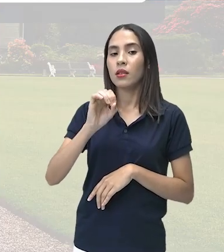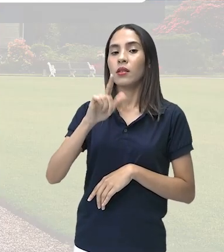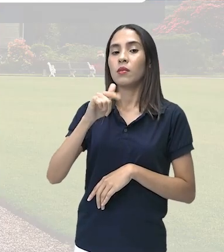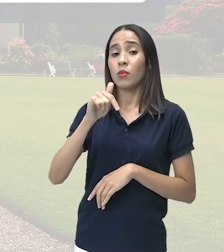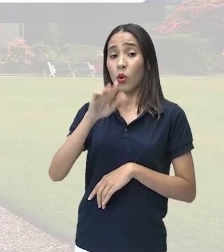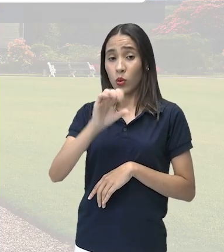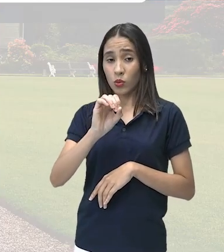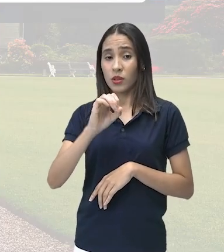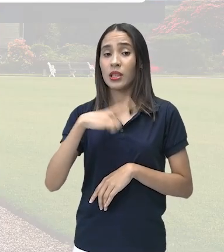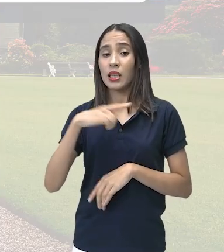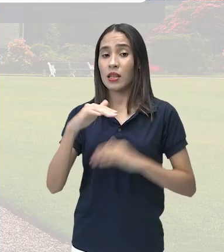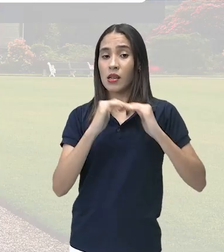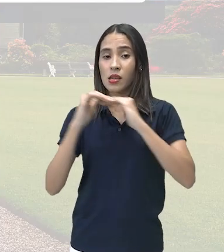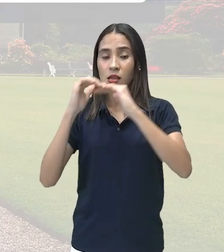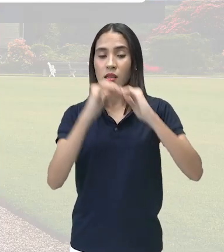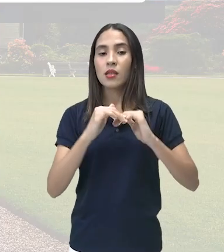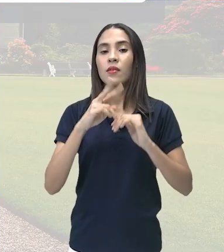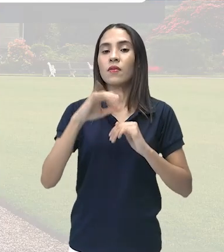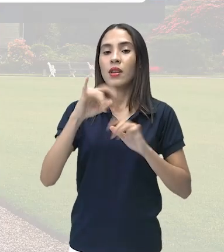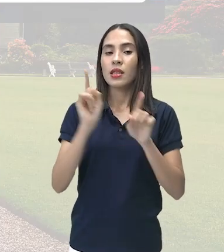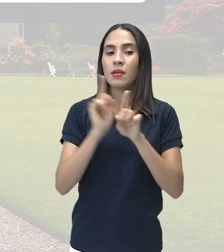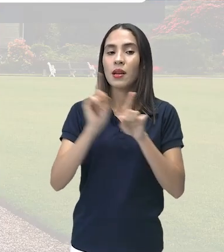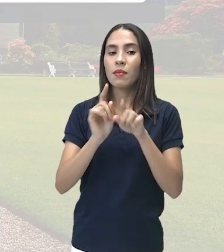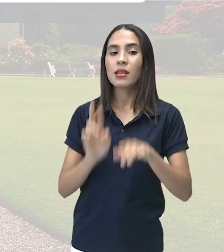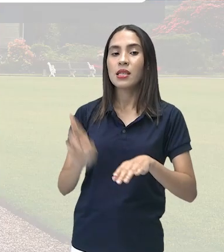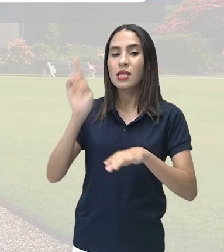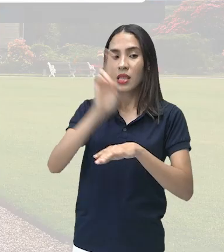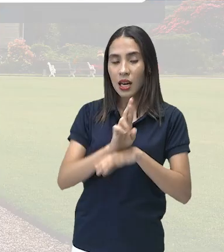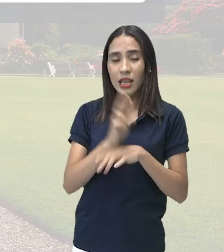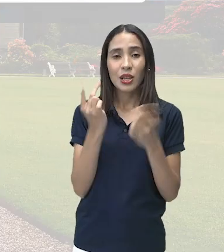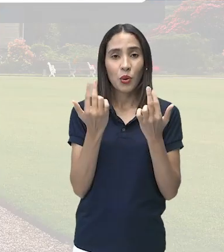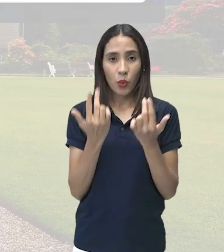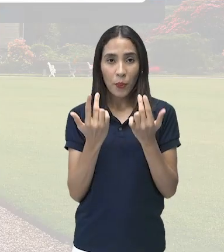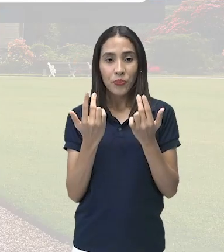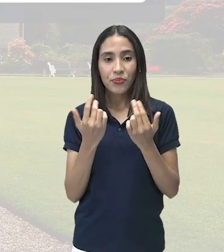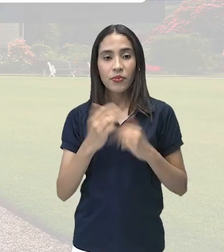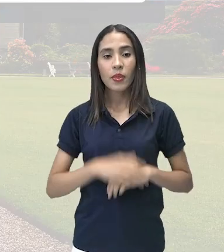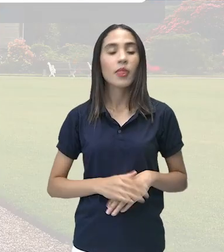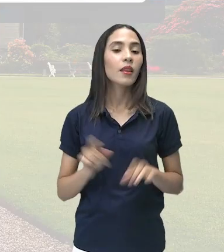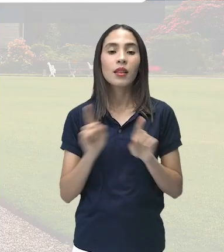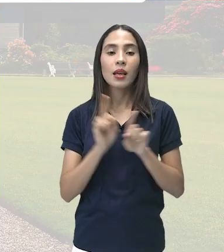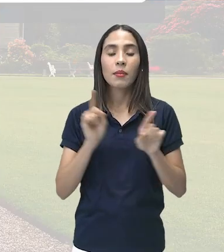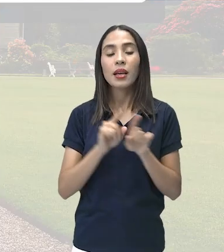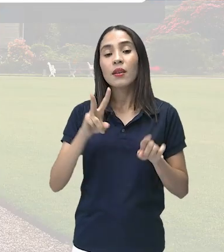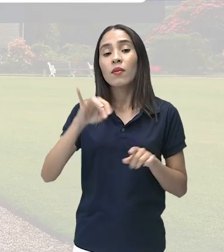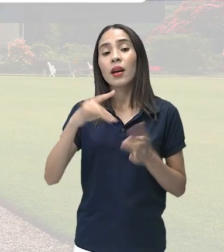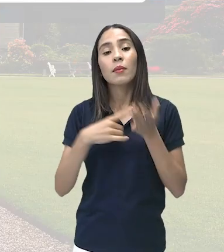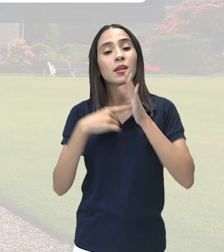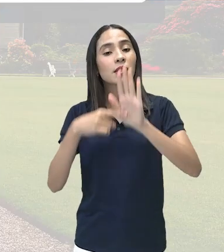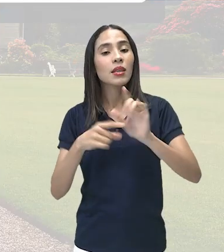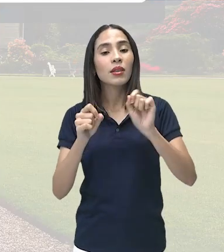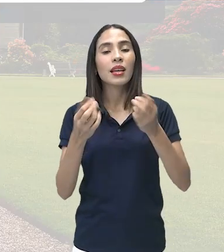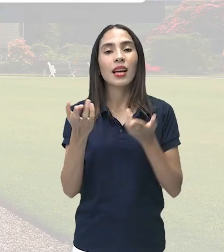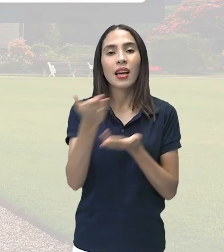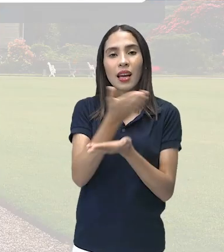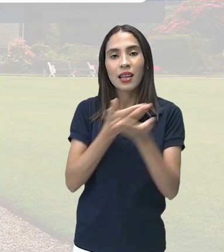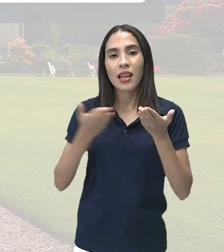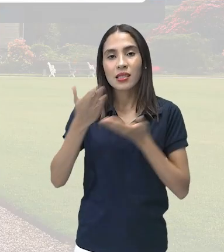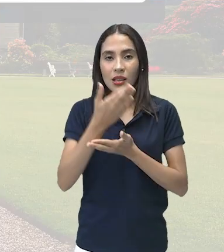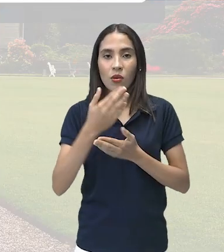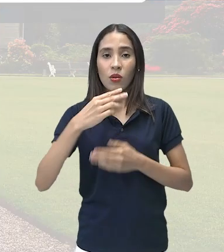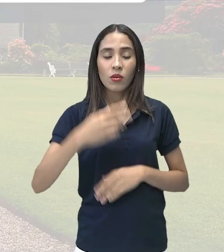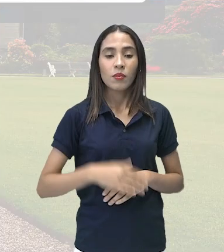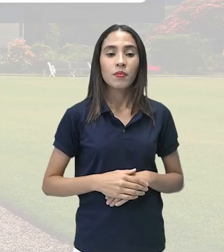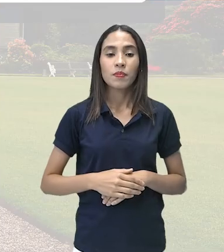são padronizados, ou seja, em todo lugar os símbolos vão representar as mesmas coisas. E elas vão mostrar as relações